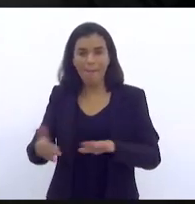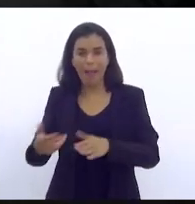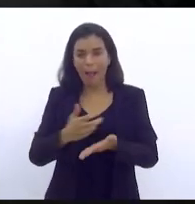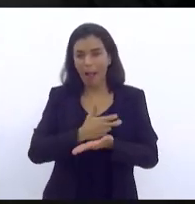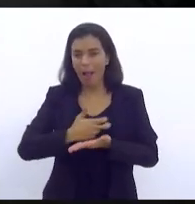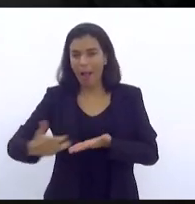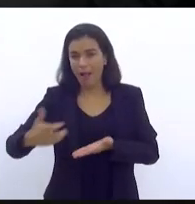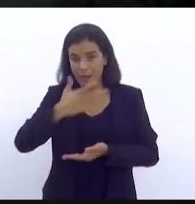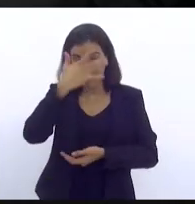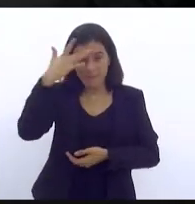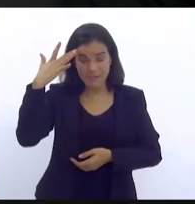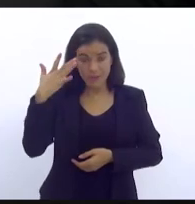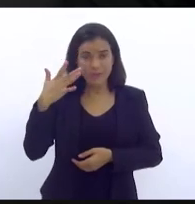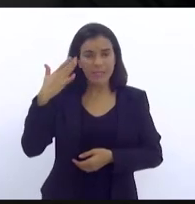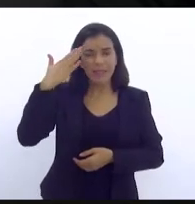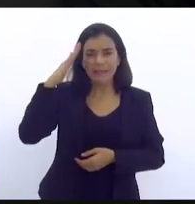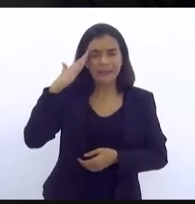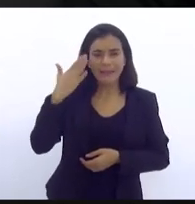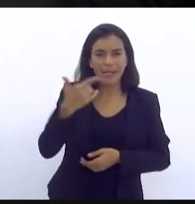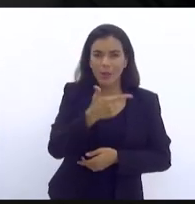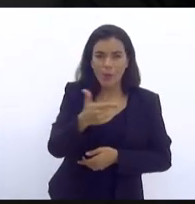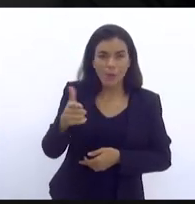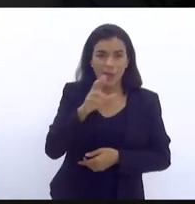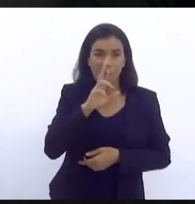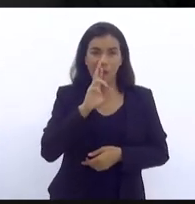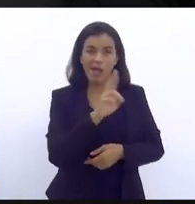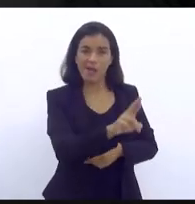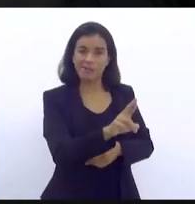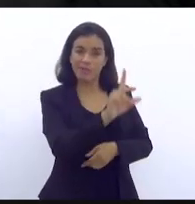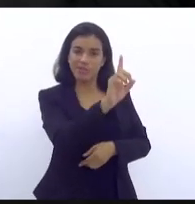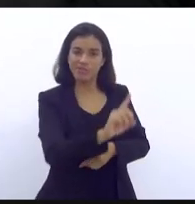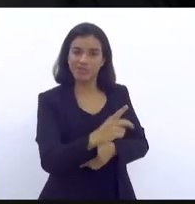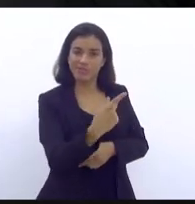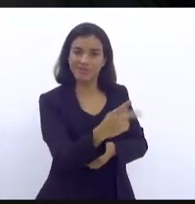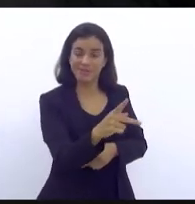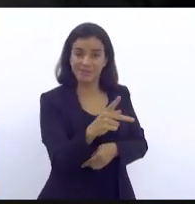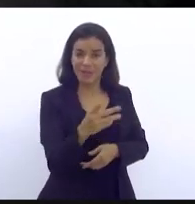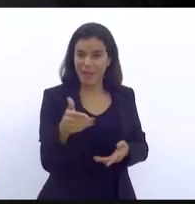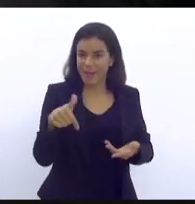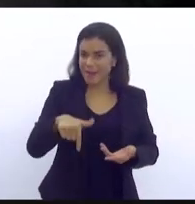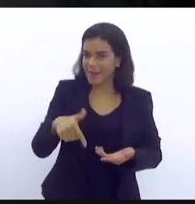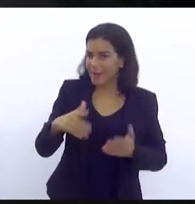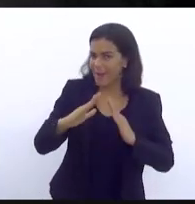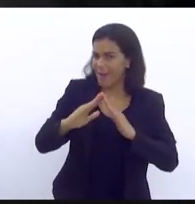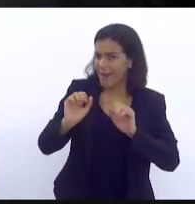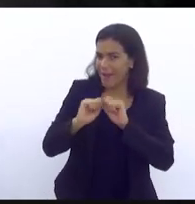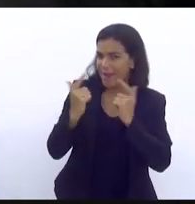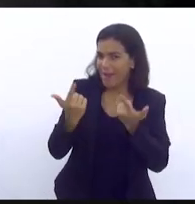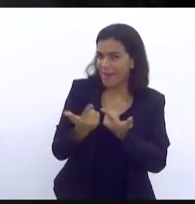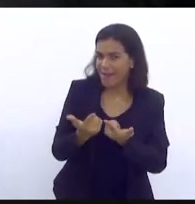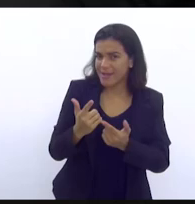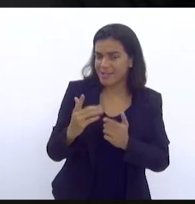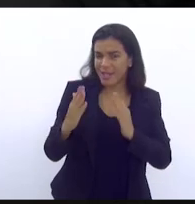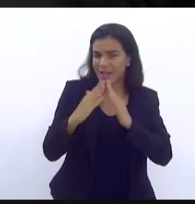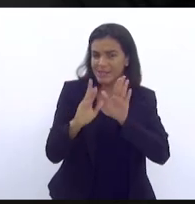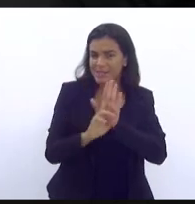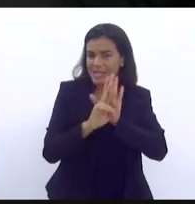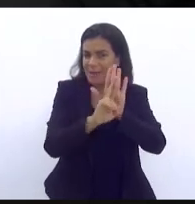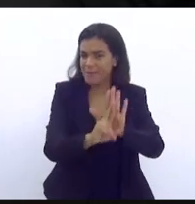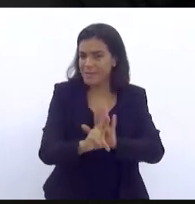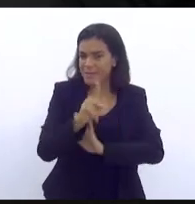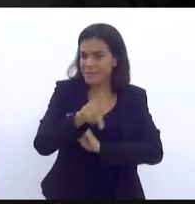gente vai entender que não tem uma resposta do direito aqui é o Parlamento é a casa do Povo onde são feitas as